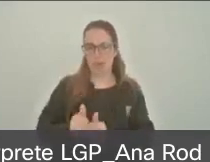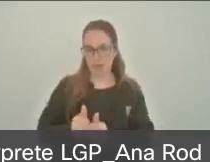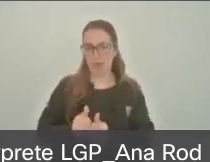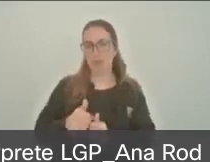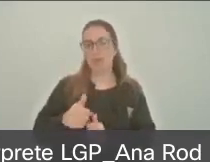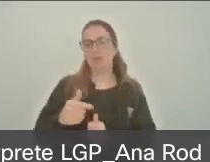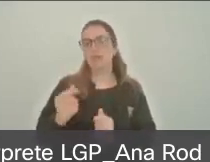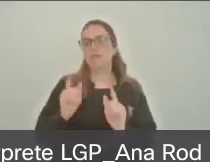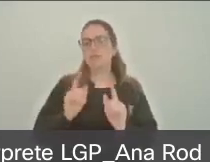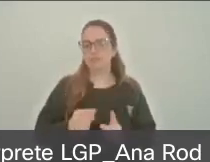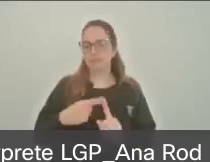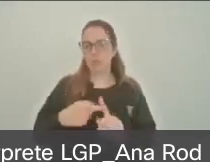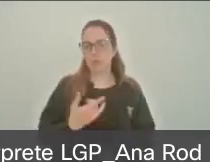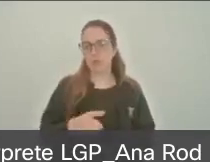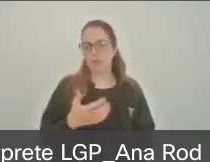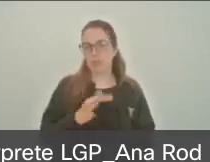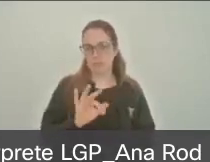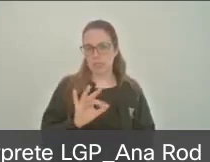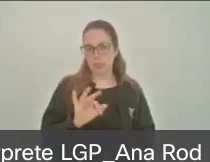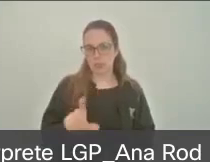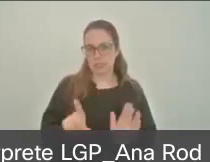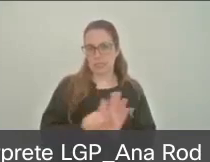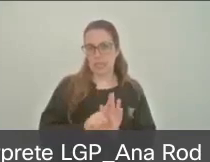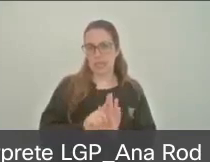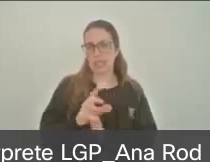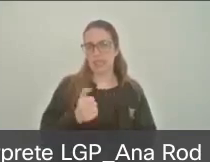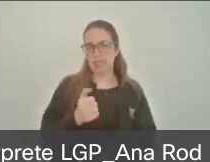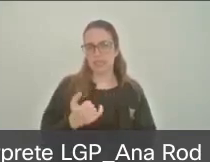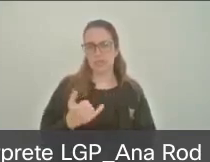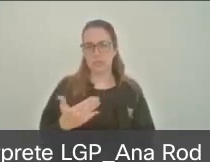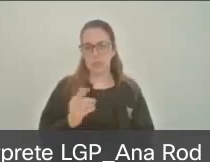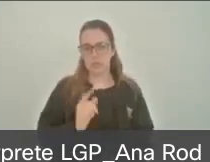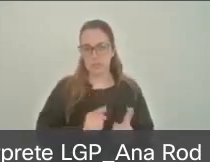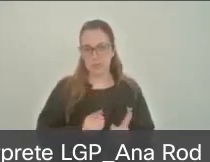Lei 15 de 2014, de 21 de março.